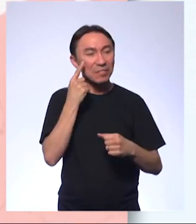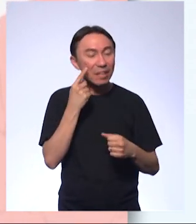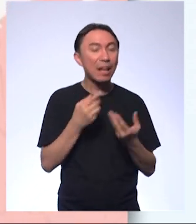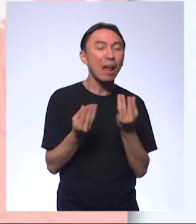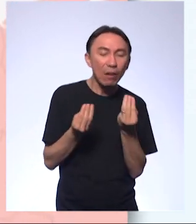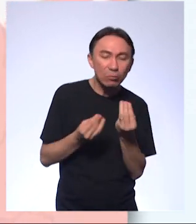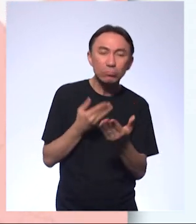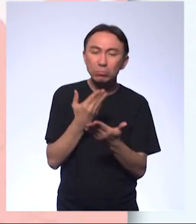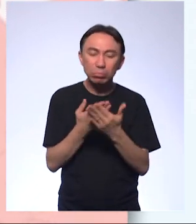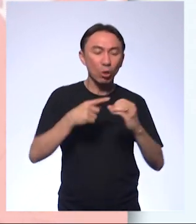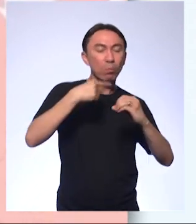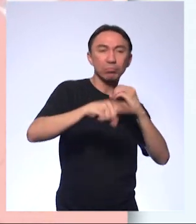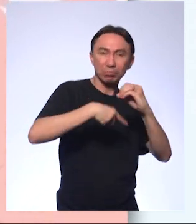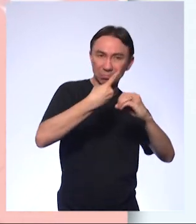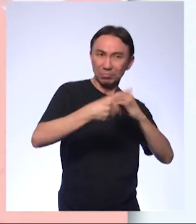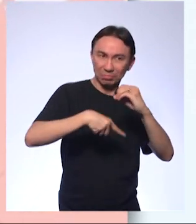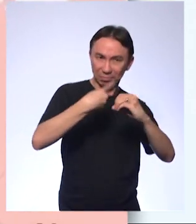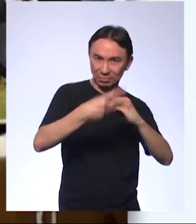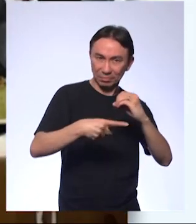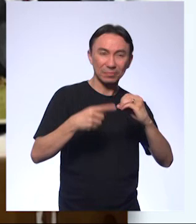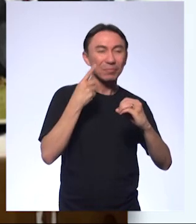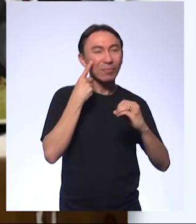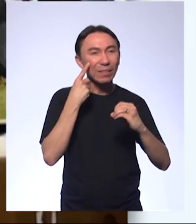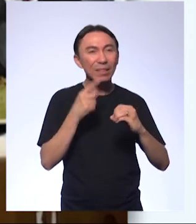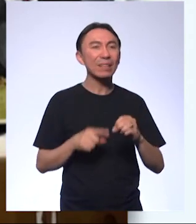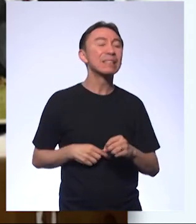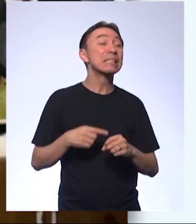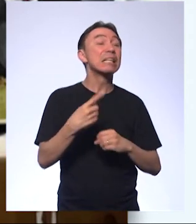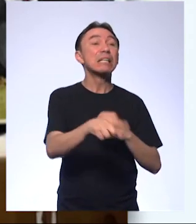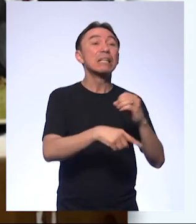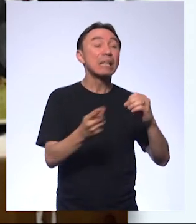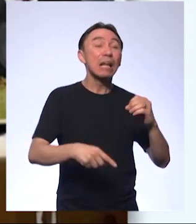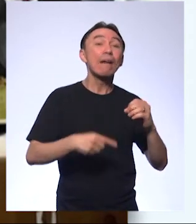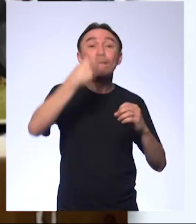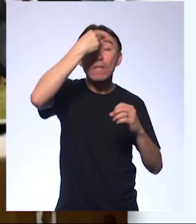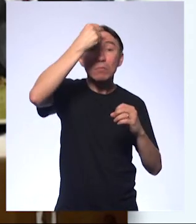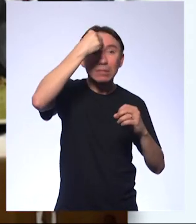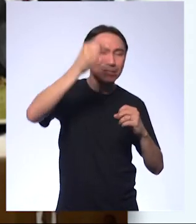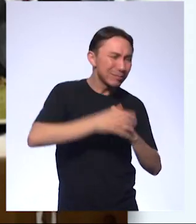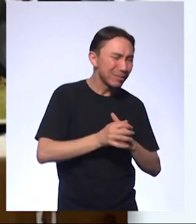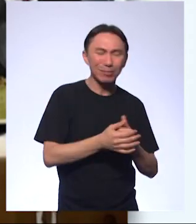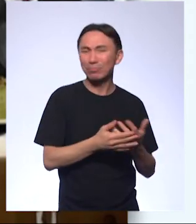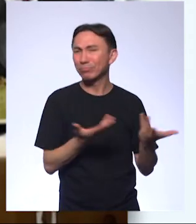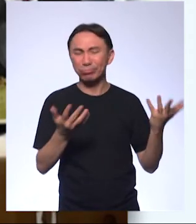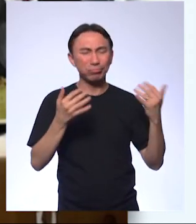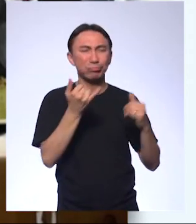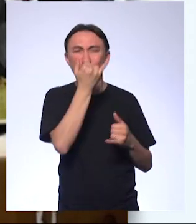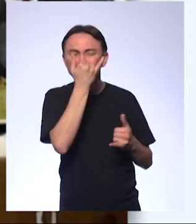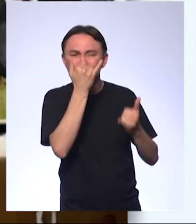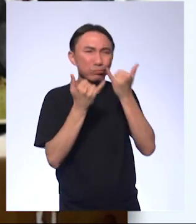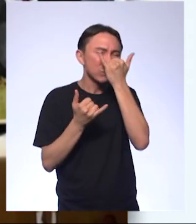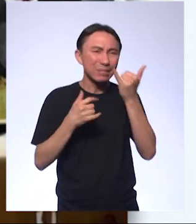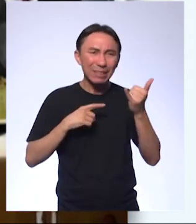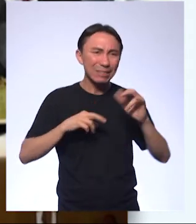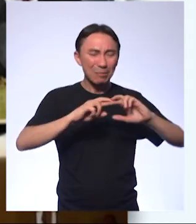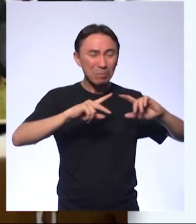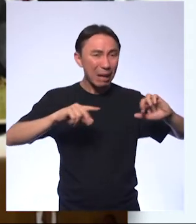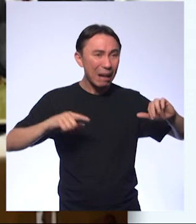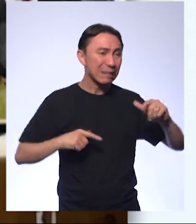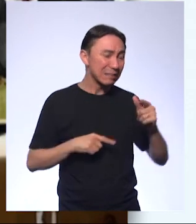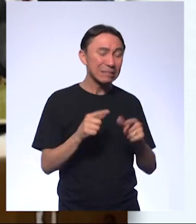Thomson. 2 anos depois, em 1911, após concluir seu doutorado, ele conseguiu uma bolsa de estudos que o levou à Universidade de Cambridge,